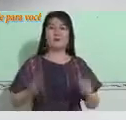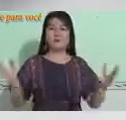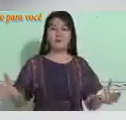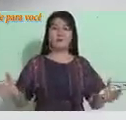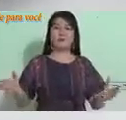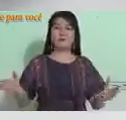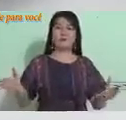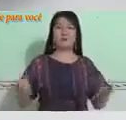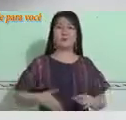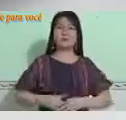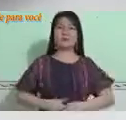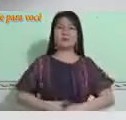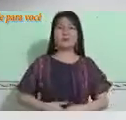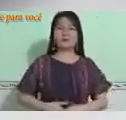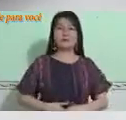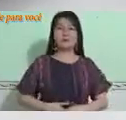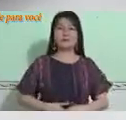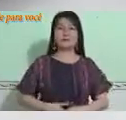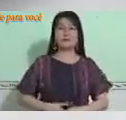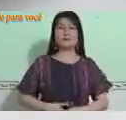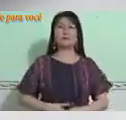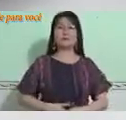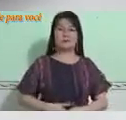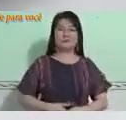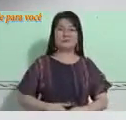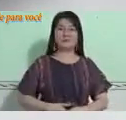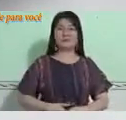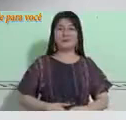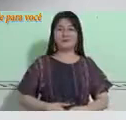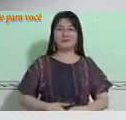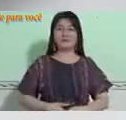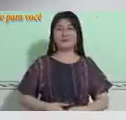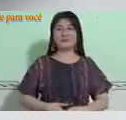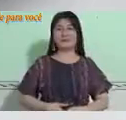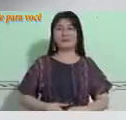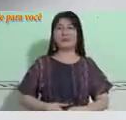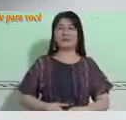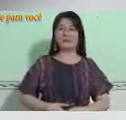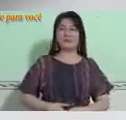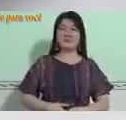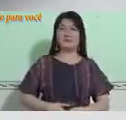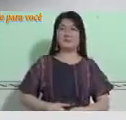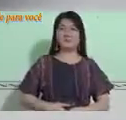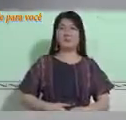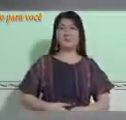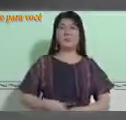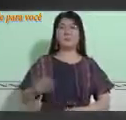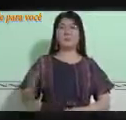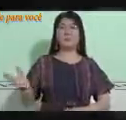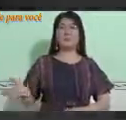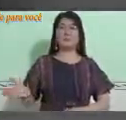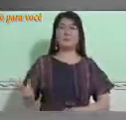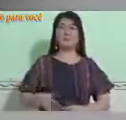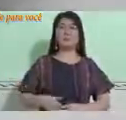Os sintomas também podem piorar em situações de estresse, ansiedade e uso de algumas substâncias estimulantes,